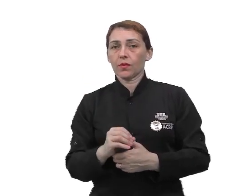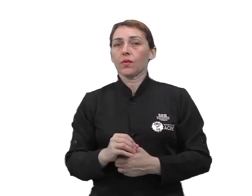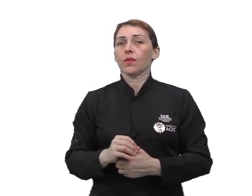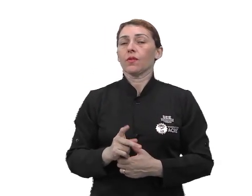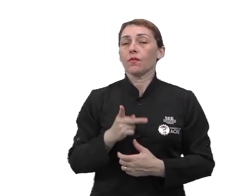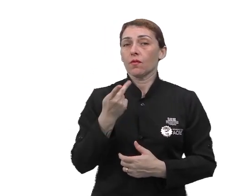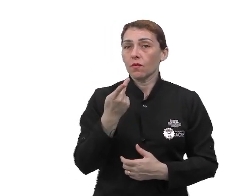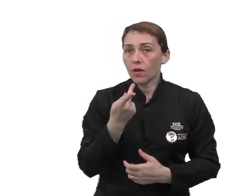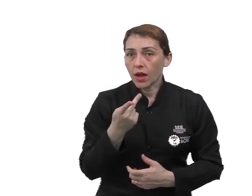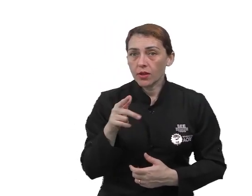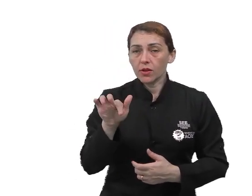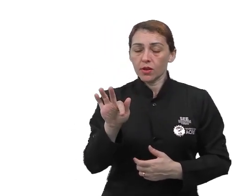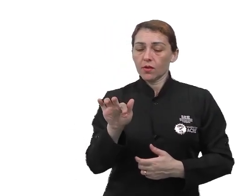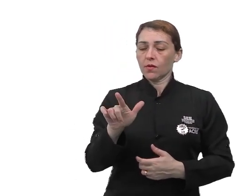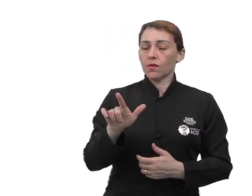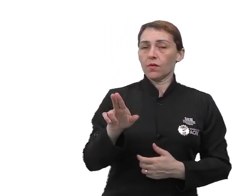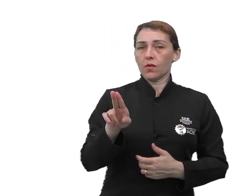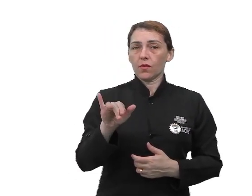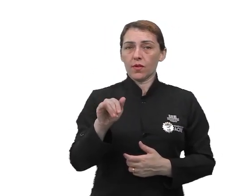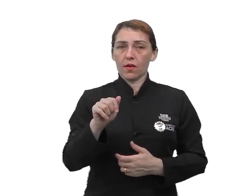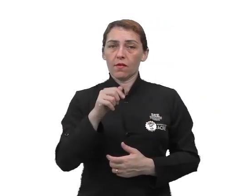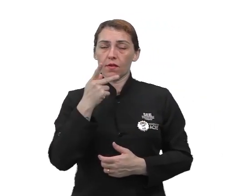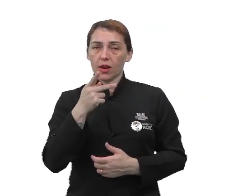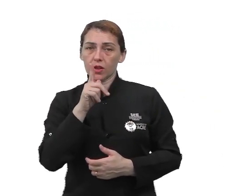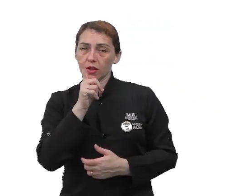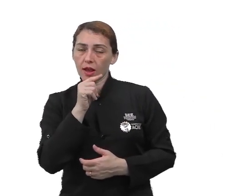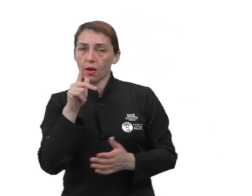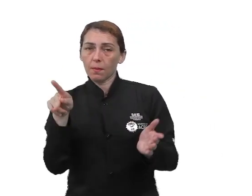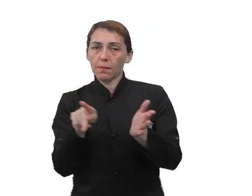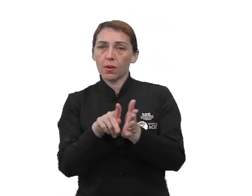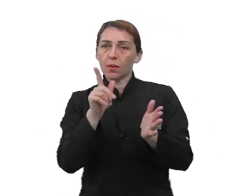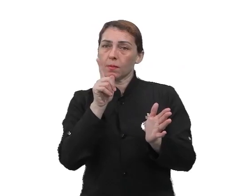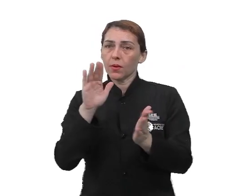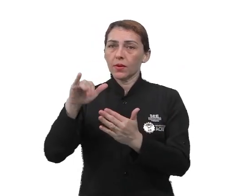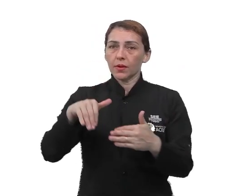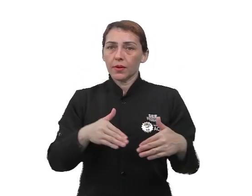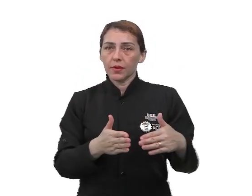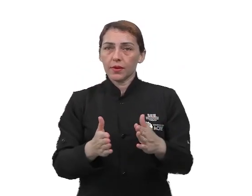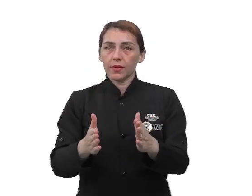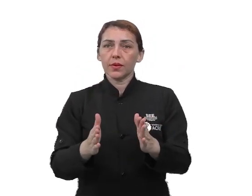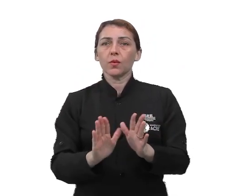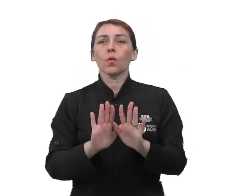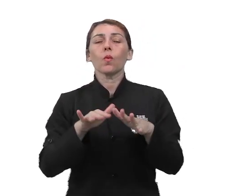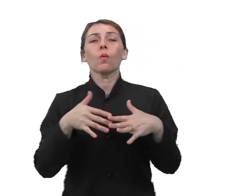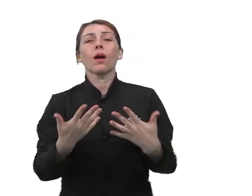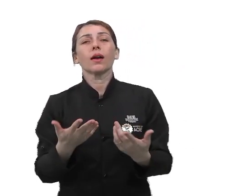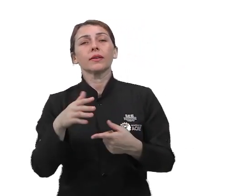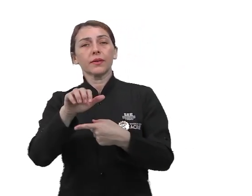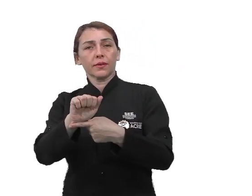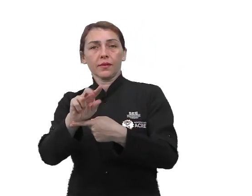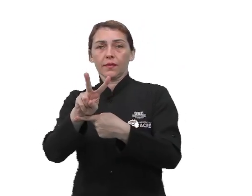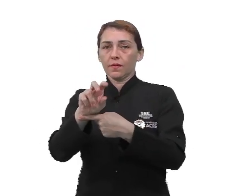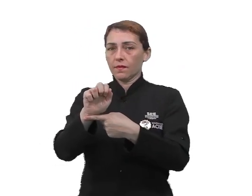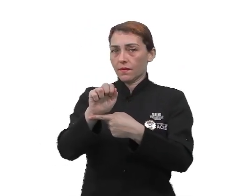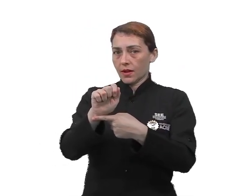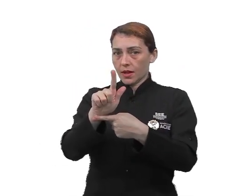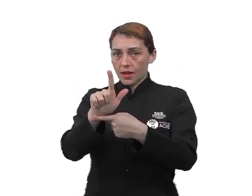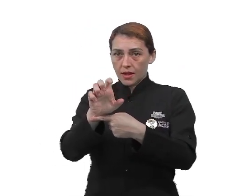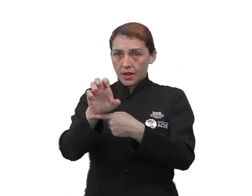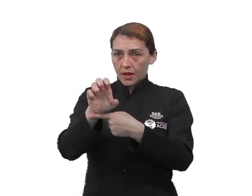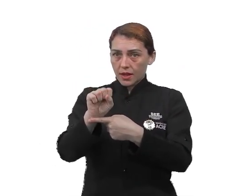de fluvial, eu estou falando de água de rios. Desenvolve-se em qual ambiente topográfico?